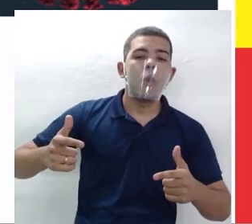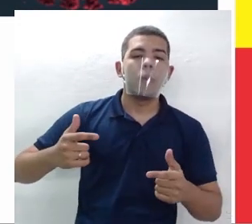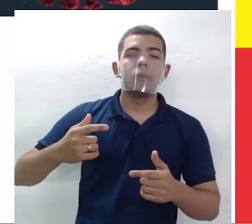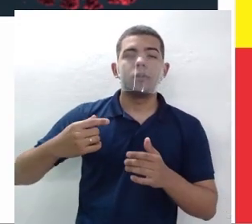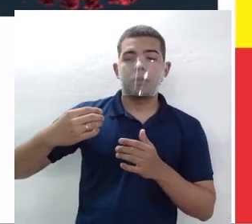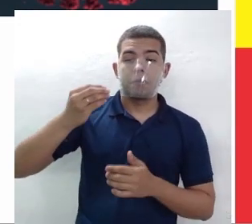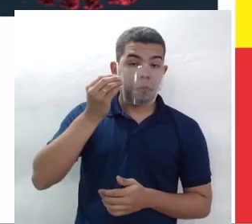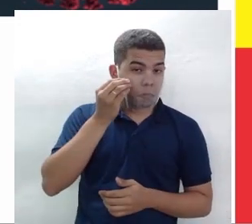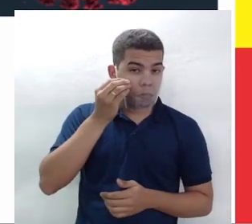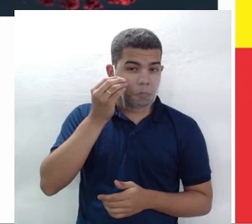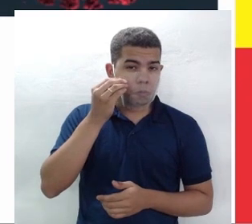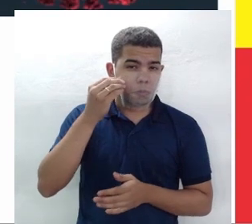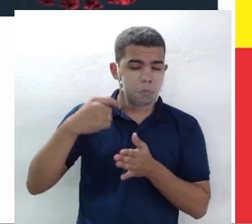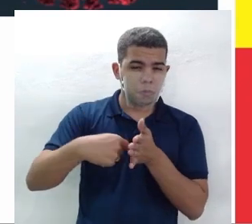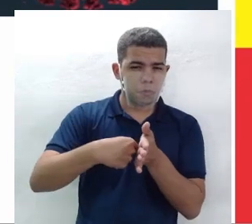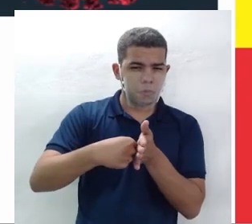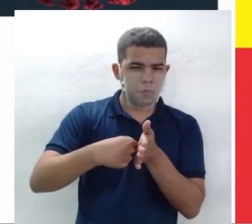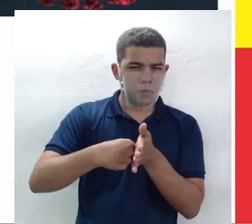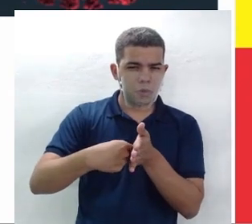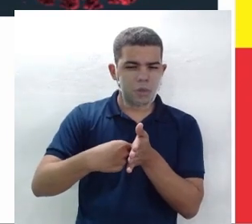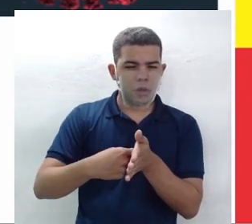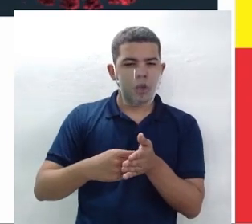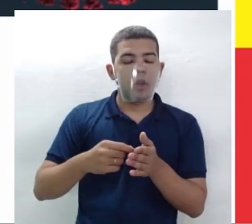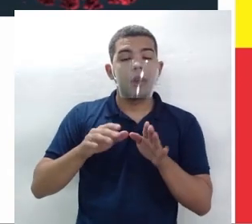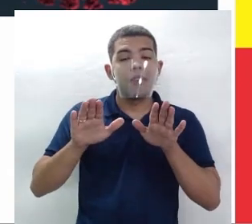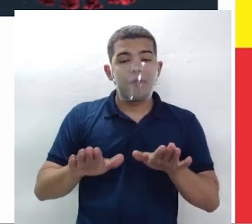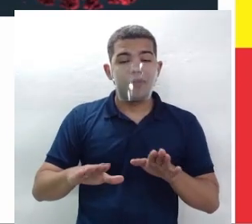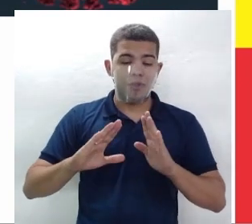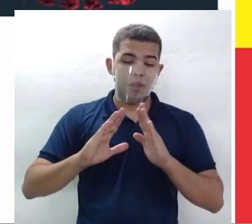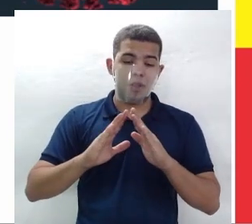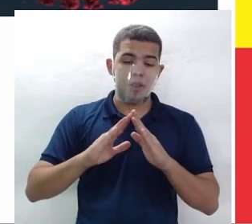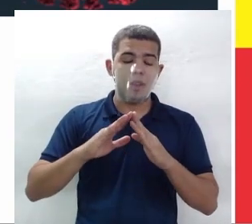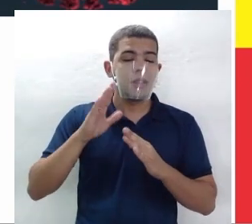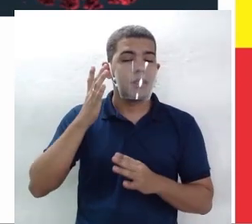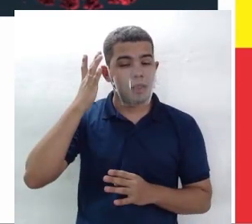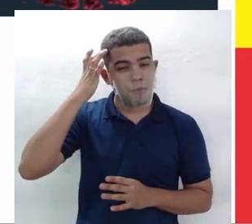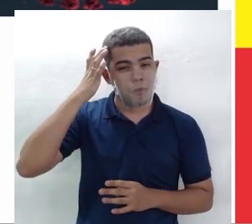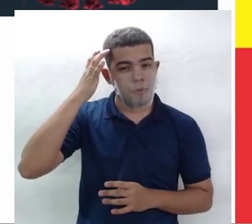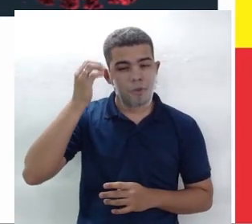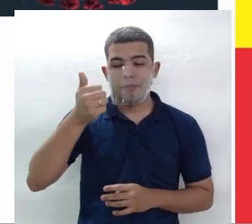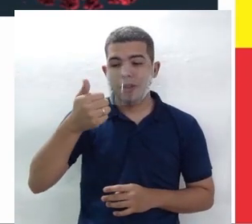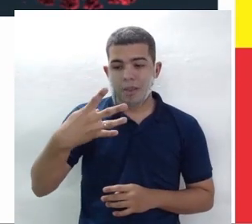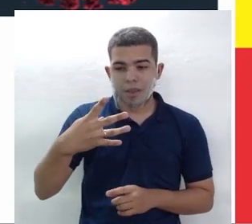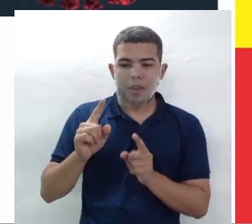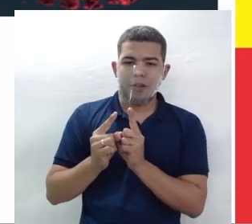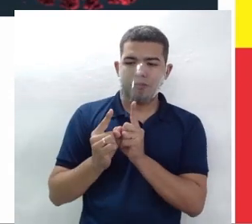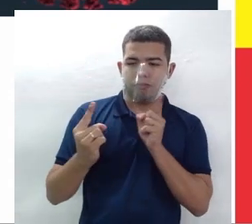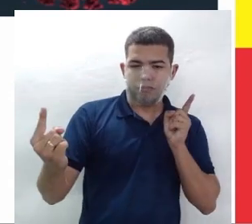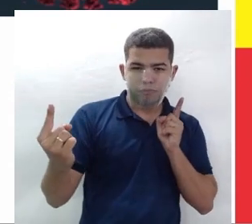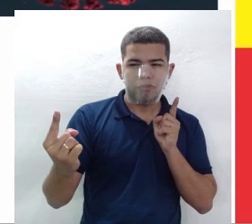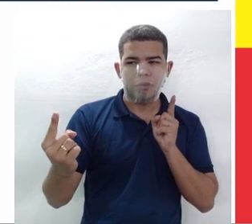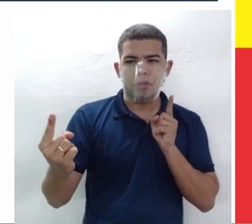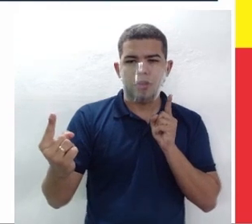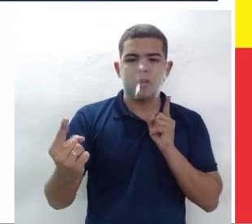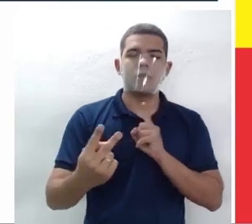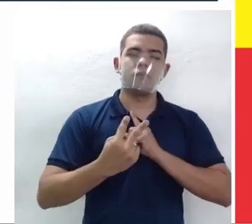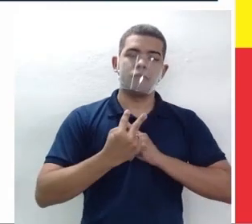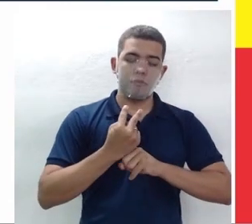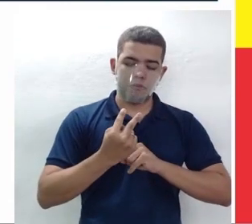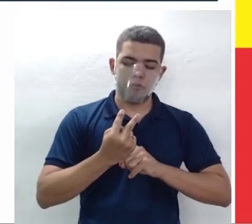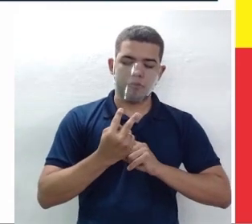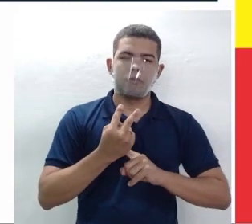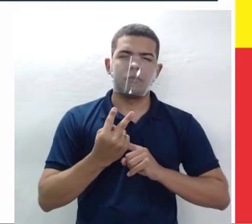em casa por 14 dias, longe de outras pessoas e monitore a